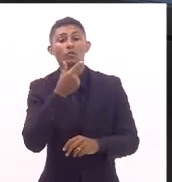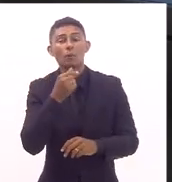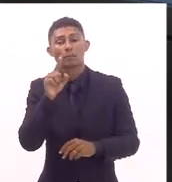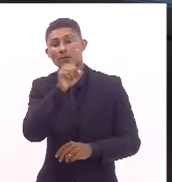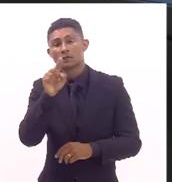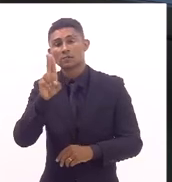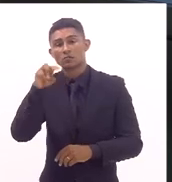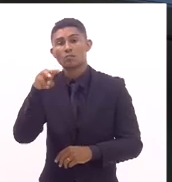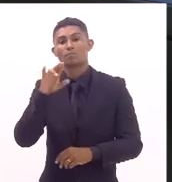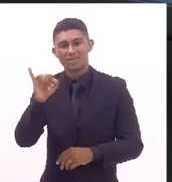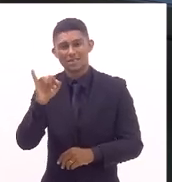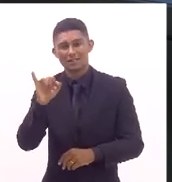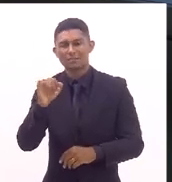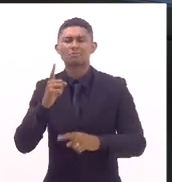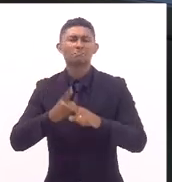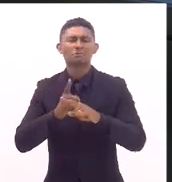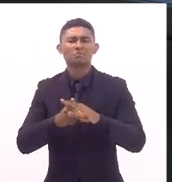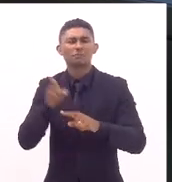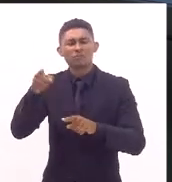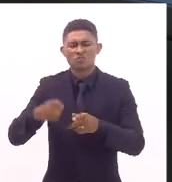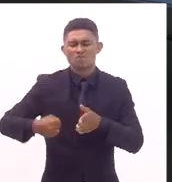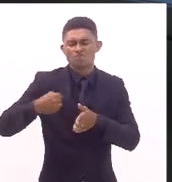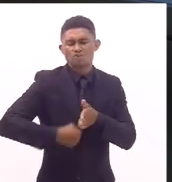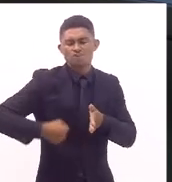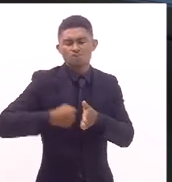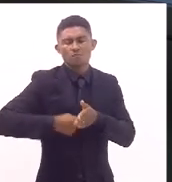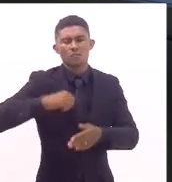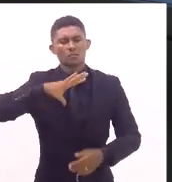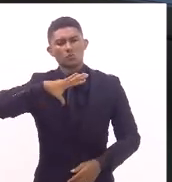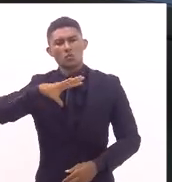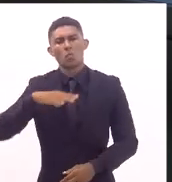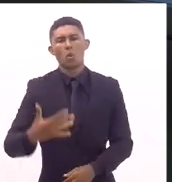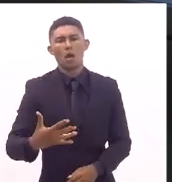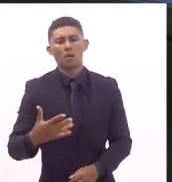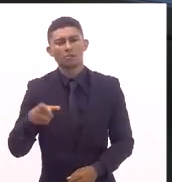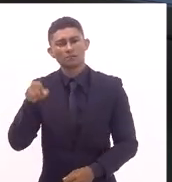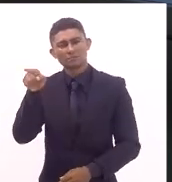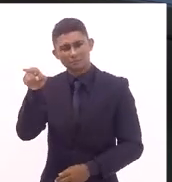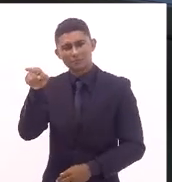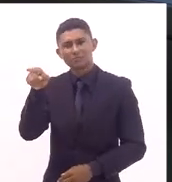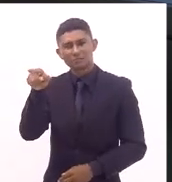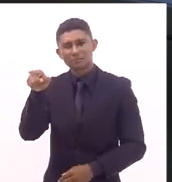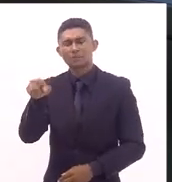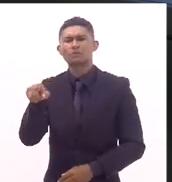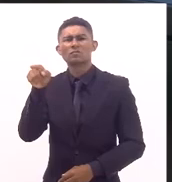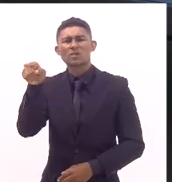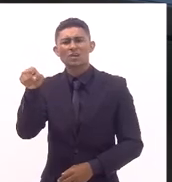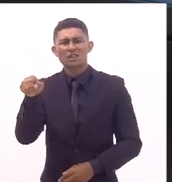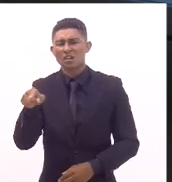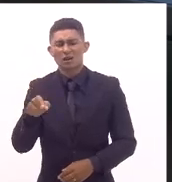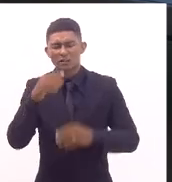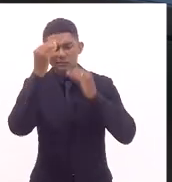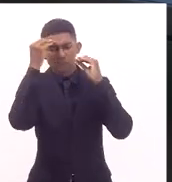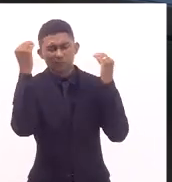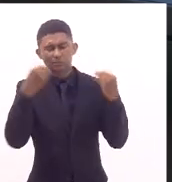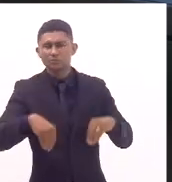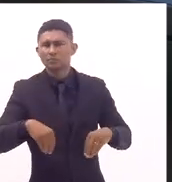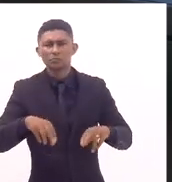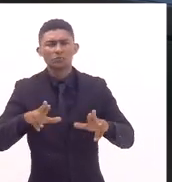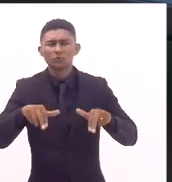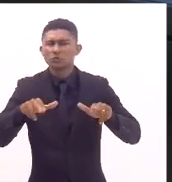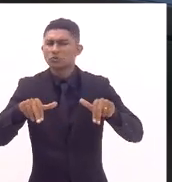é Adquirido O corajoso e não abre a mão